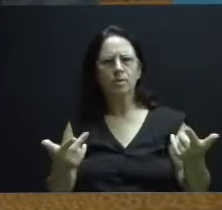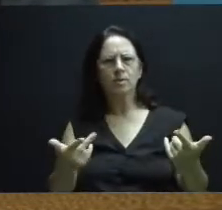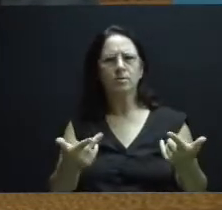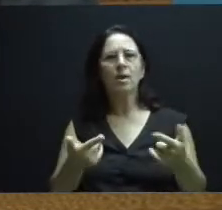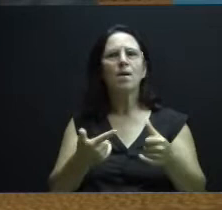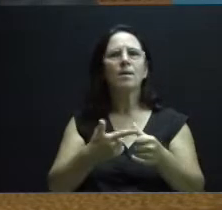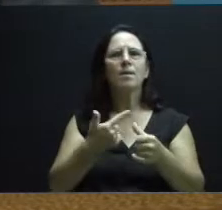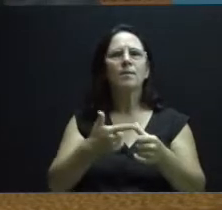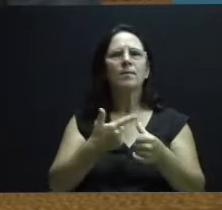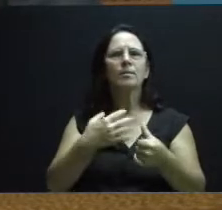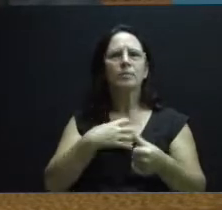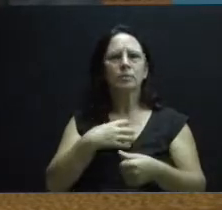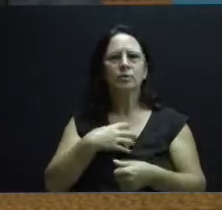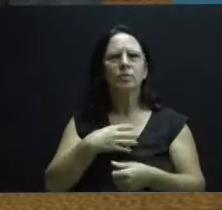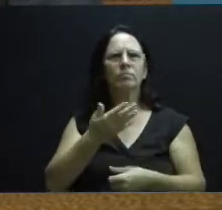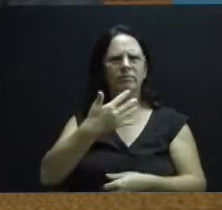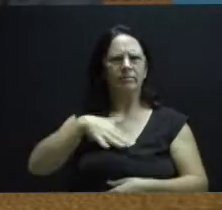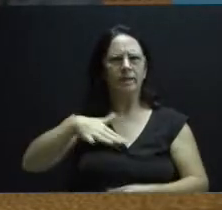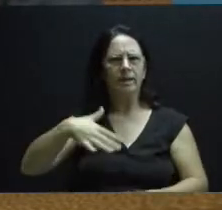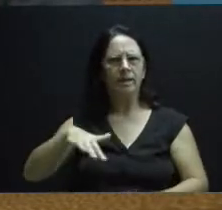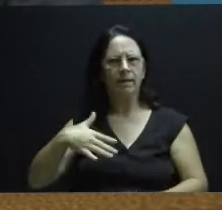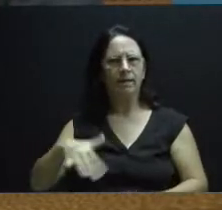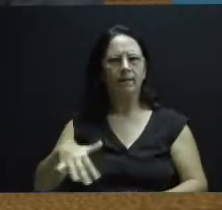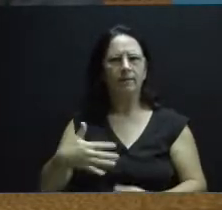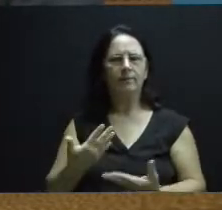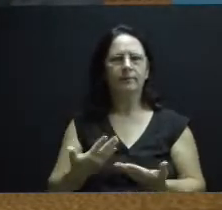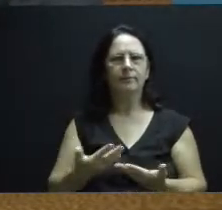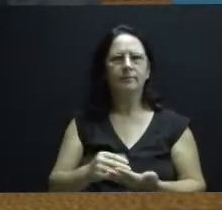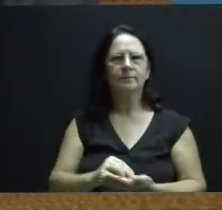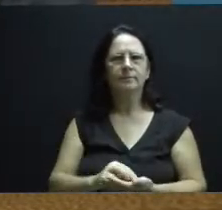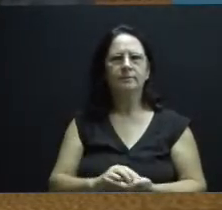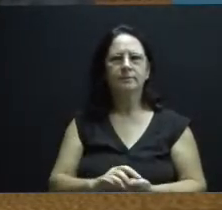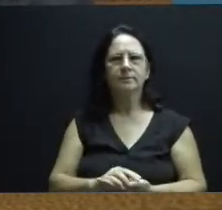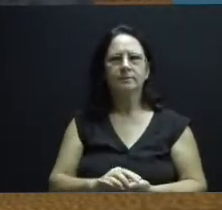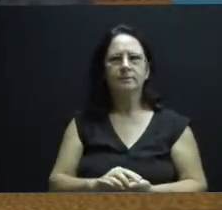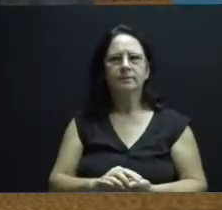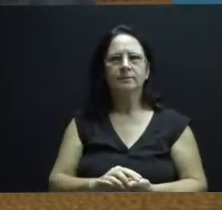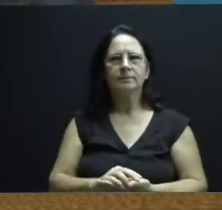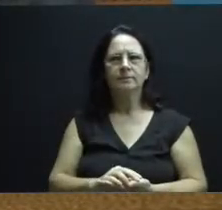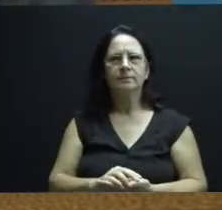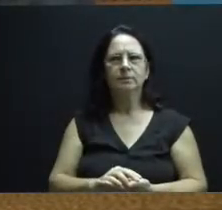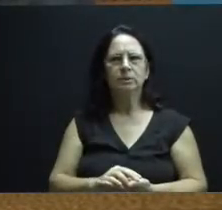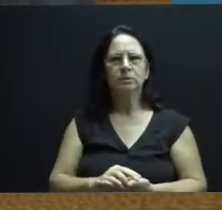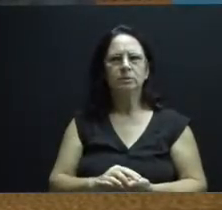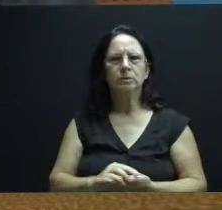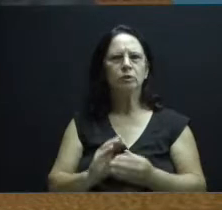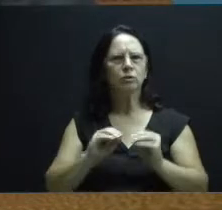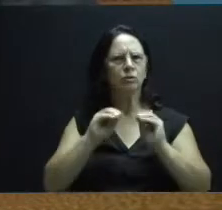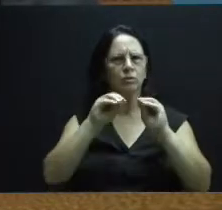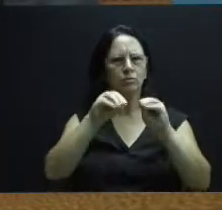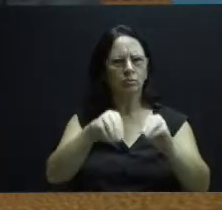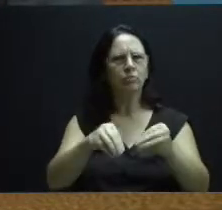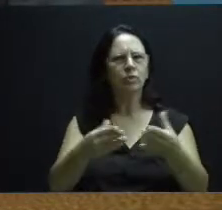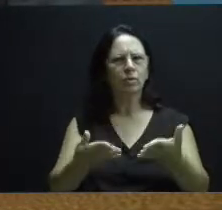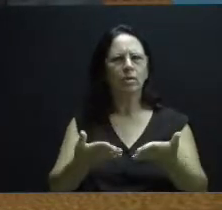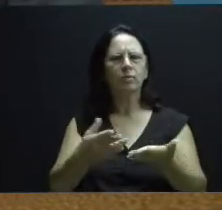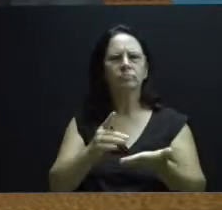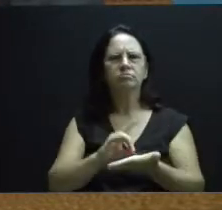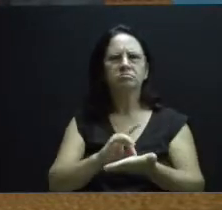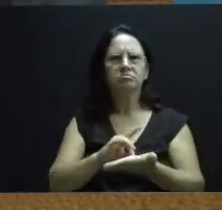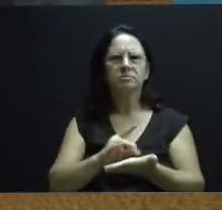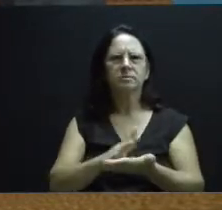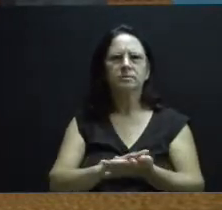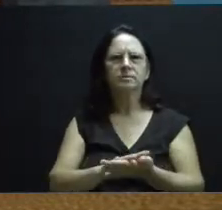primeira forma é caro por isso que num pequeno que não colocar em prática então colocar o que